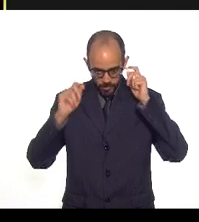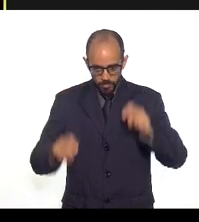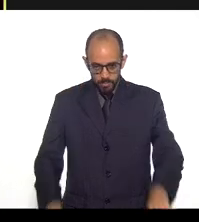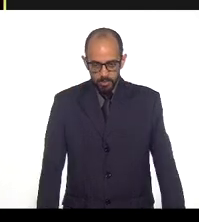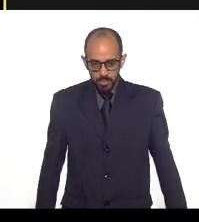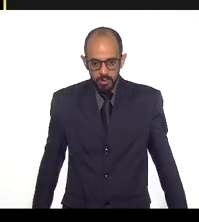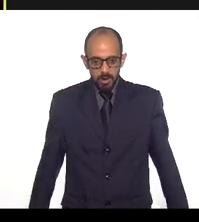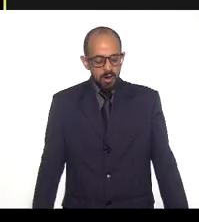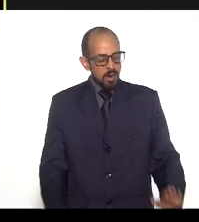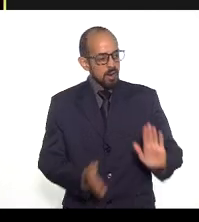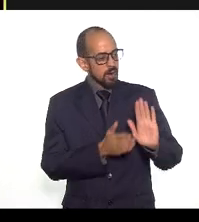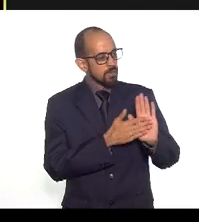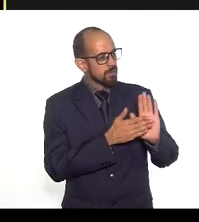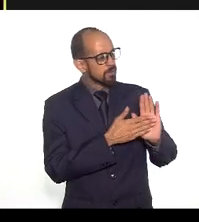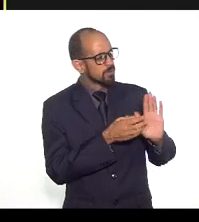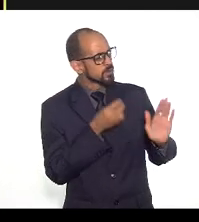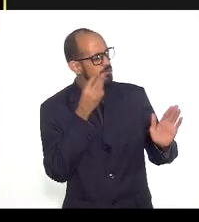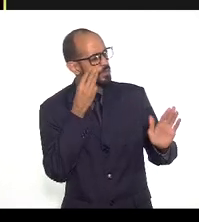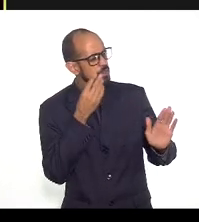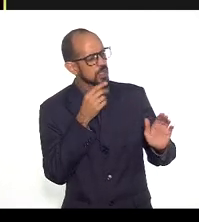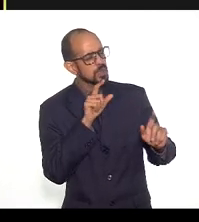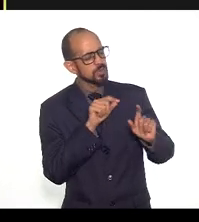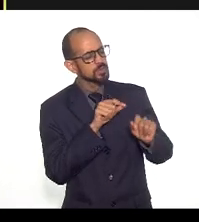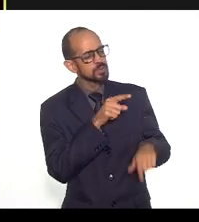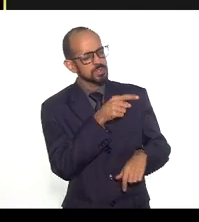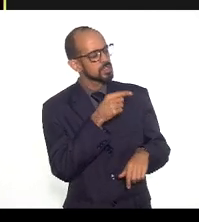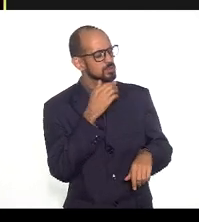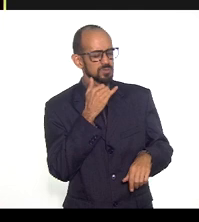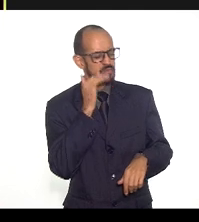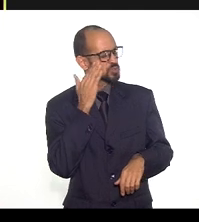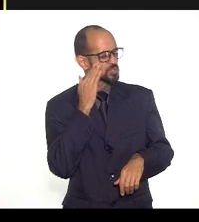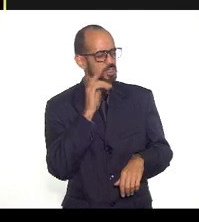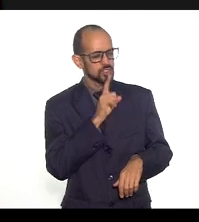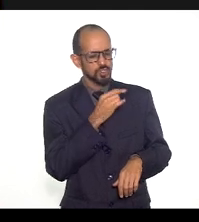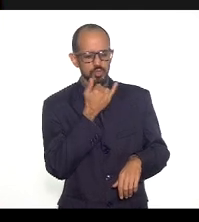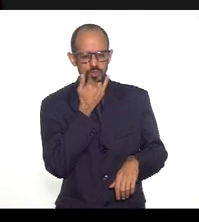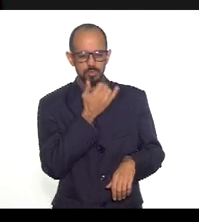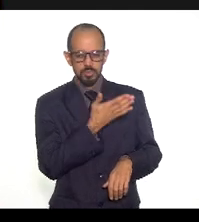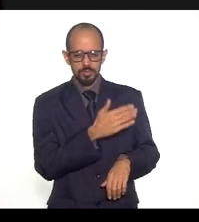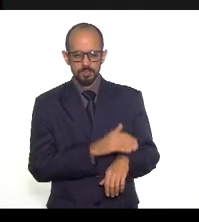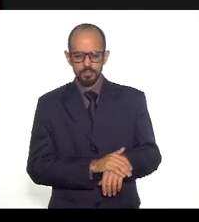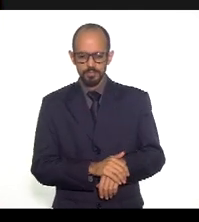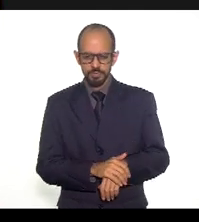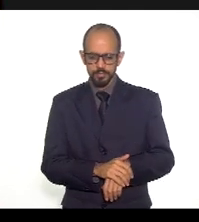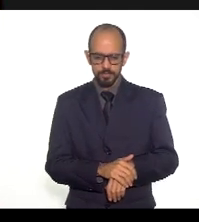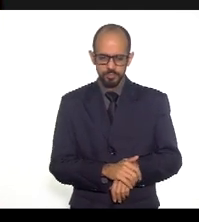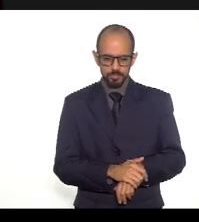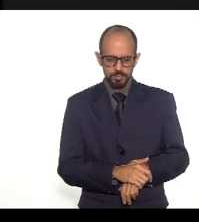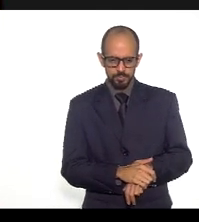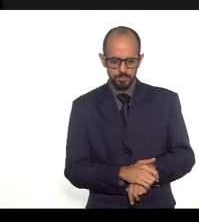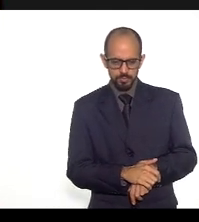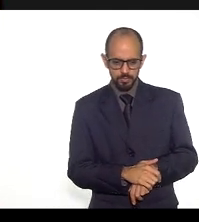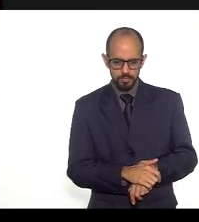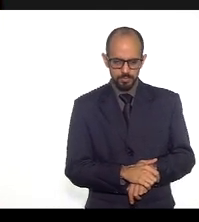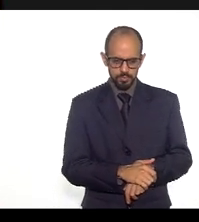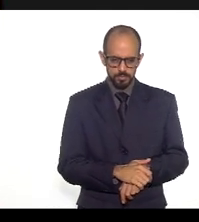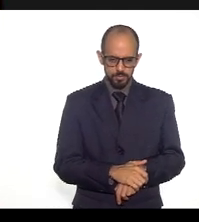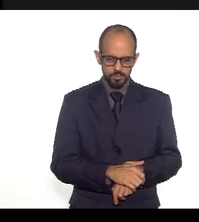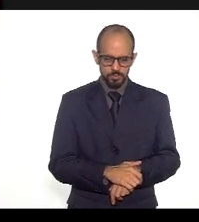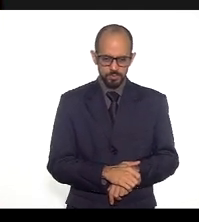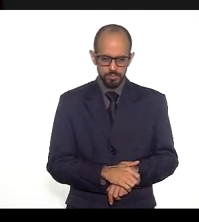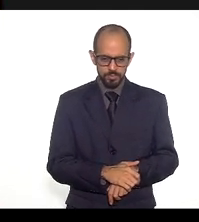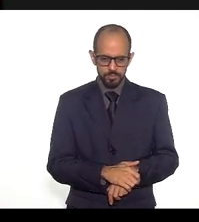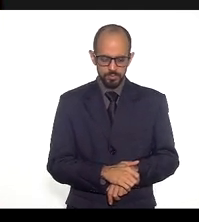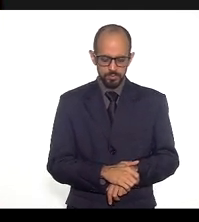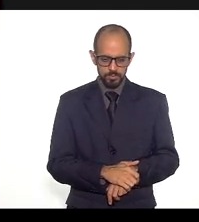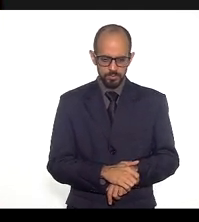Qual é a proposta, então, Valdeque? Me perdi aqui, me perdoe. Eu continuo querendo pedir de vista. Eu só comentei vista,